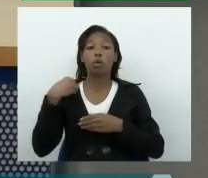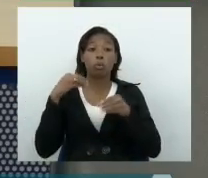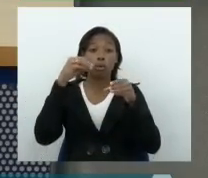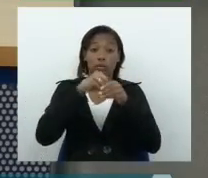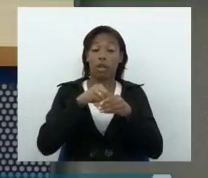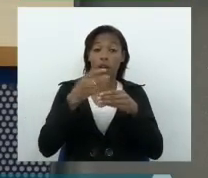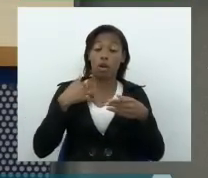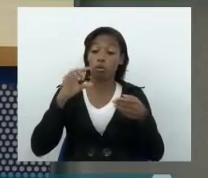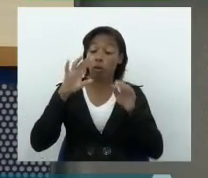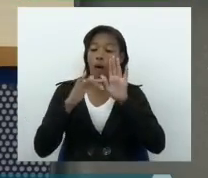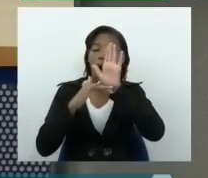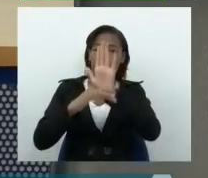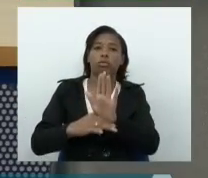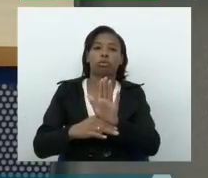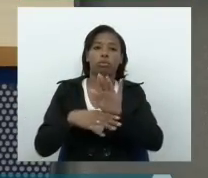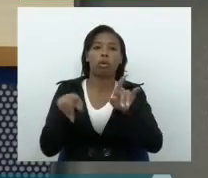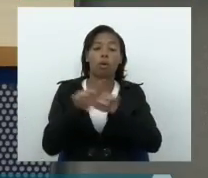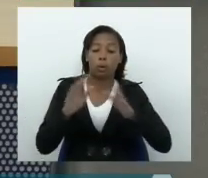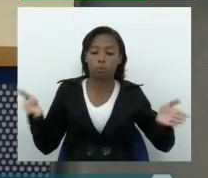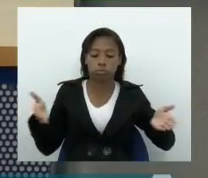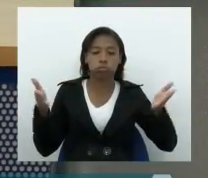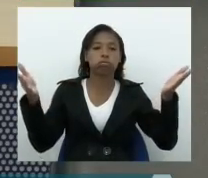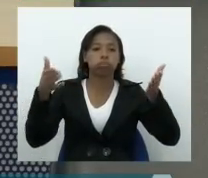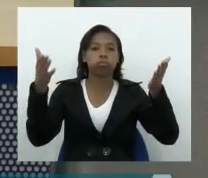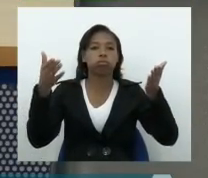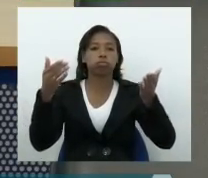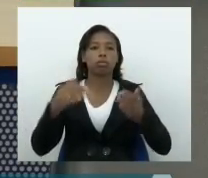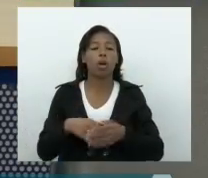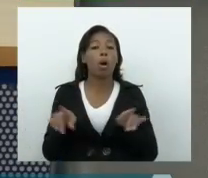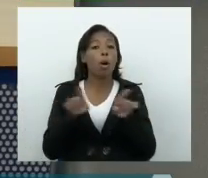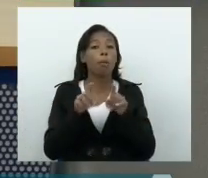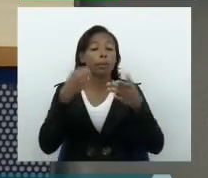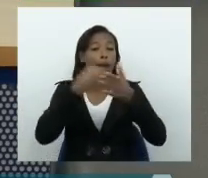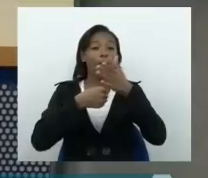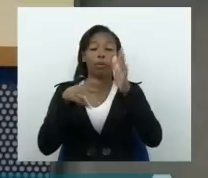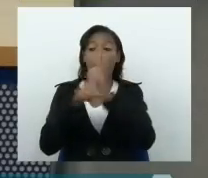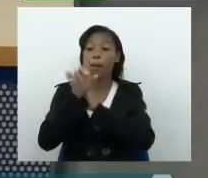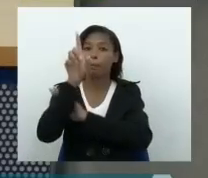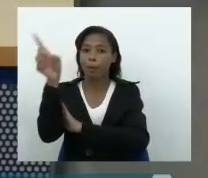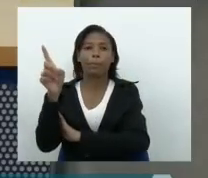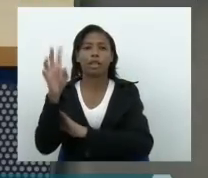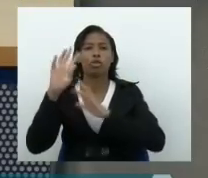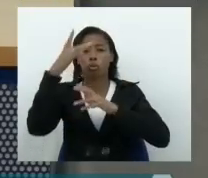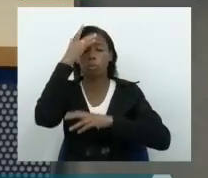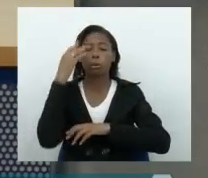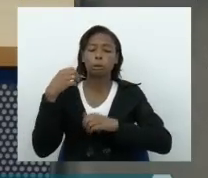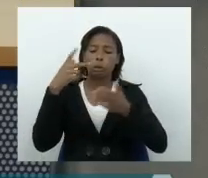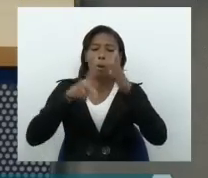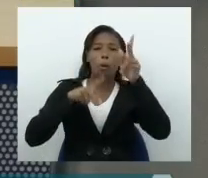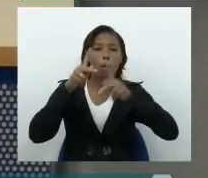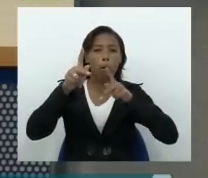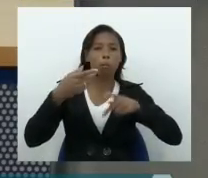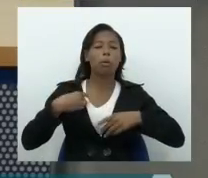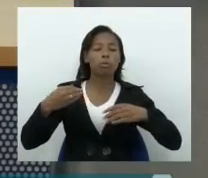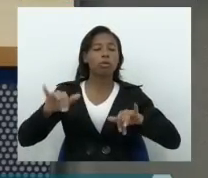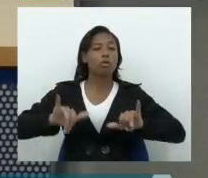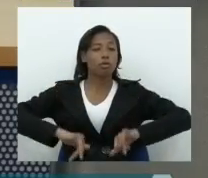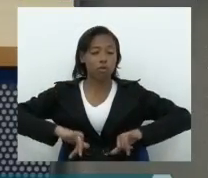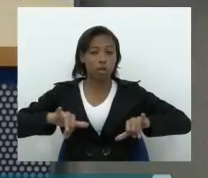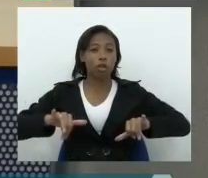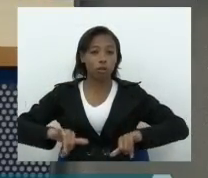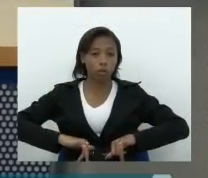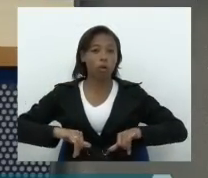sou um apoiador, um intransigente apoiador. Porque a luta deles, a luta de todo o povo, me vale a pena e